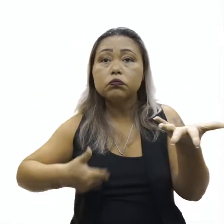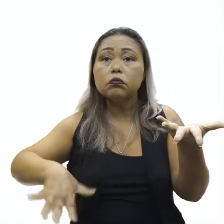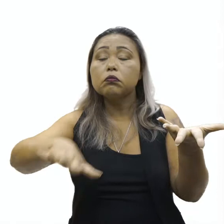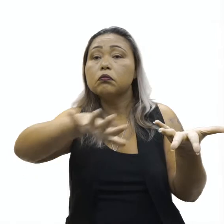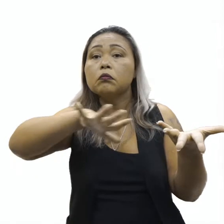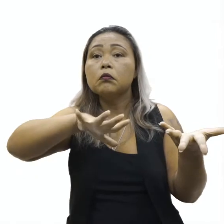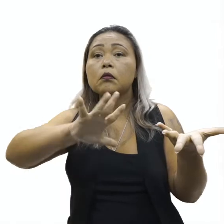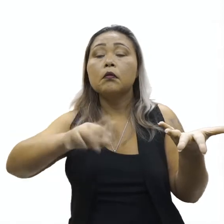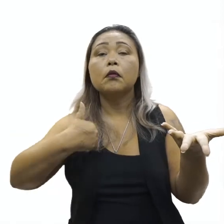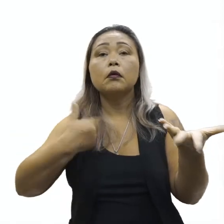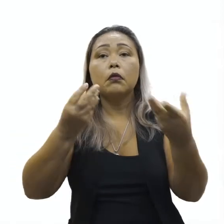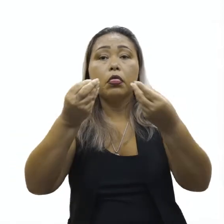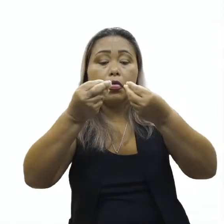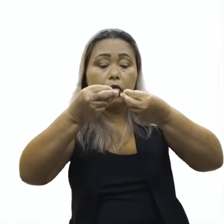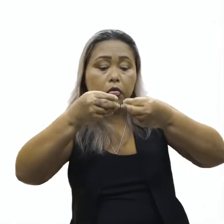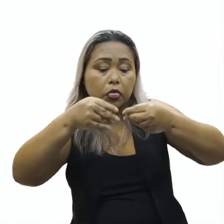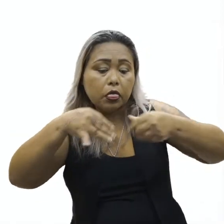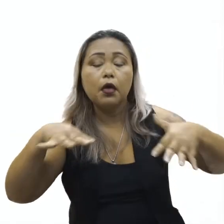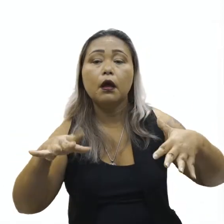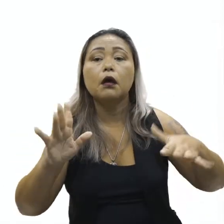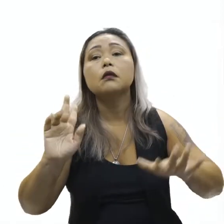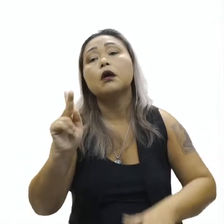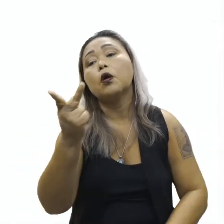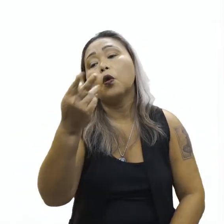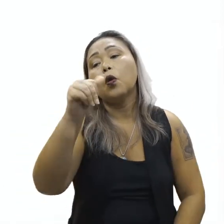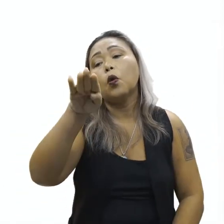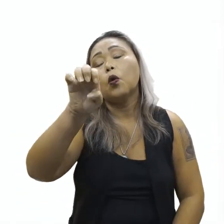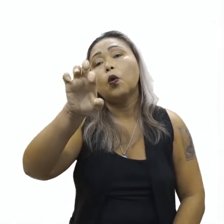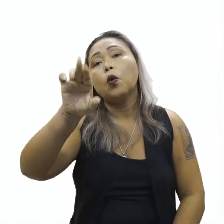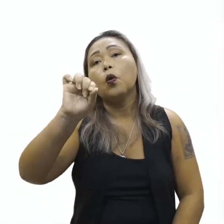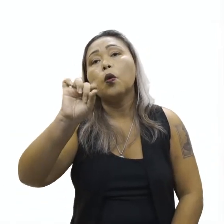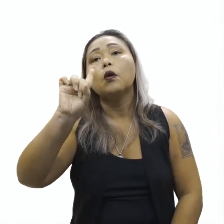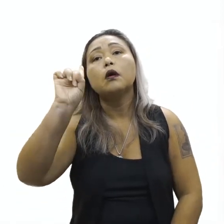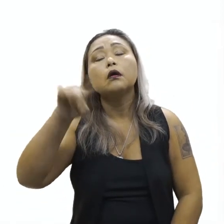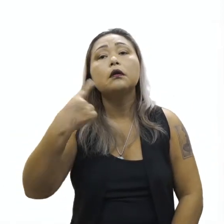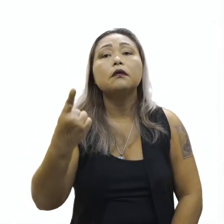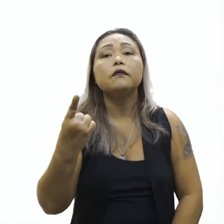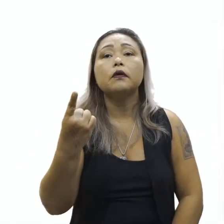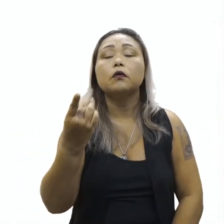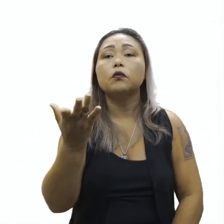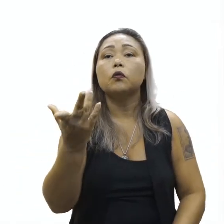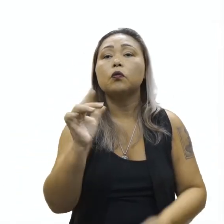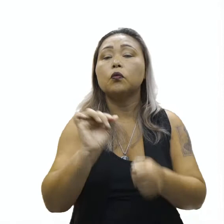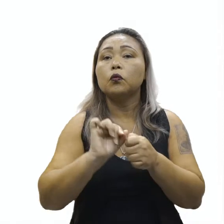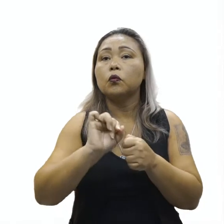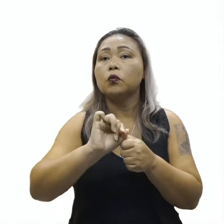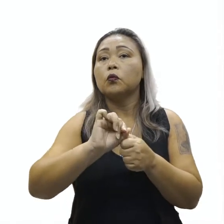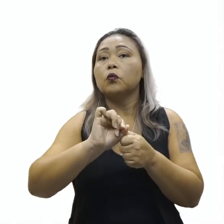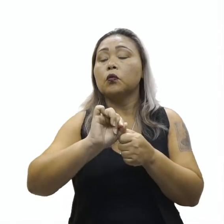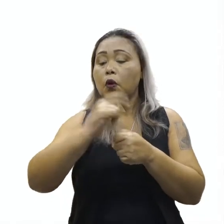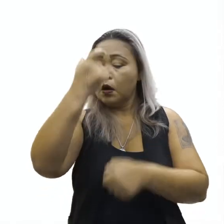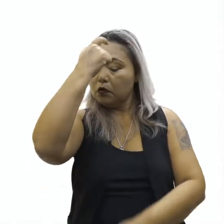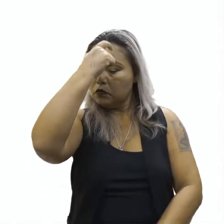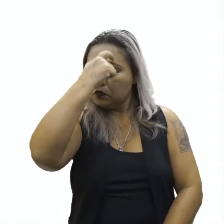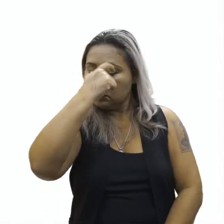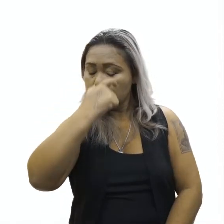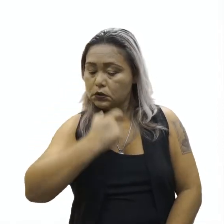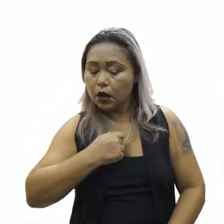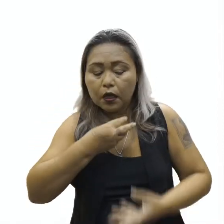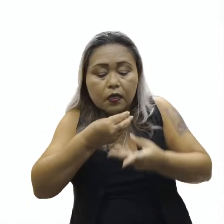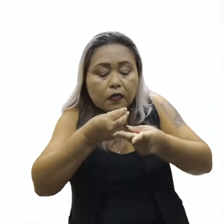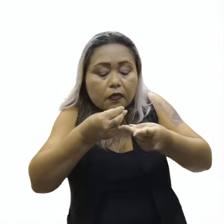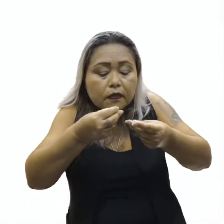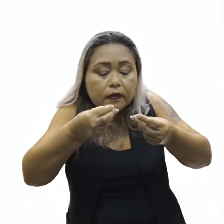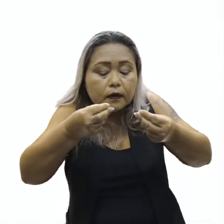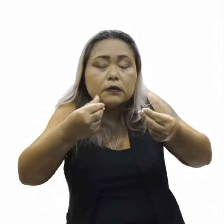certa forma, para o Hobbes, ele viu o estado de natureza, né, o estado em que o ser humano, a essência do ser